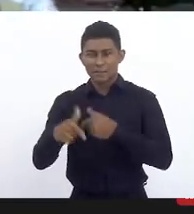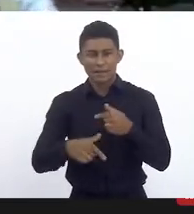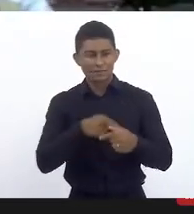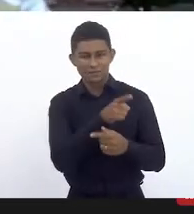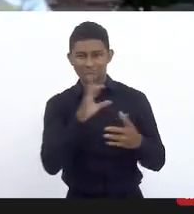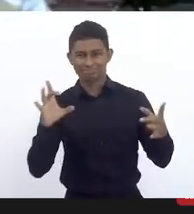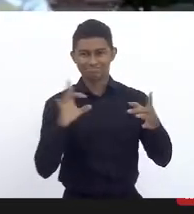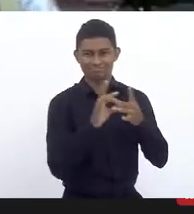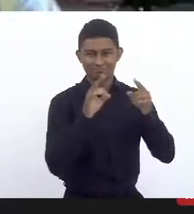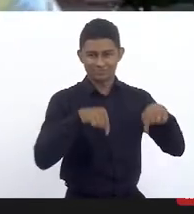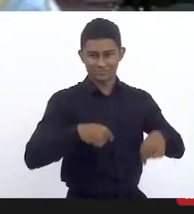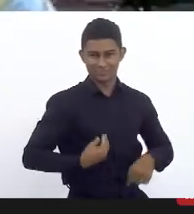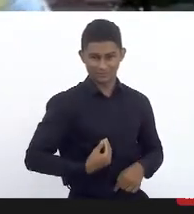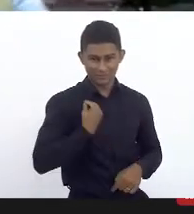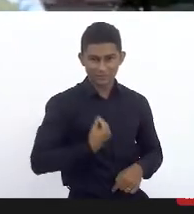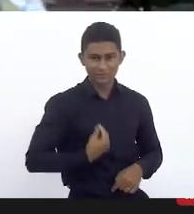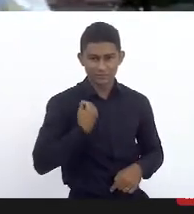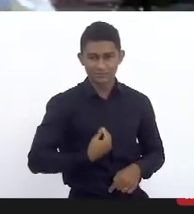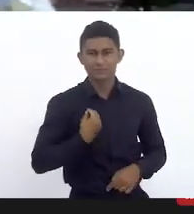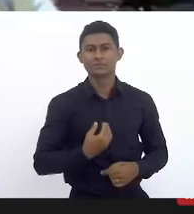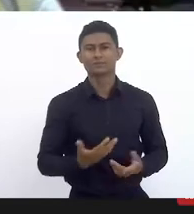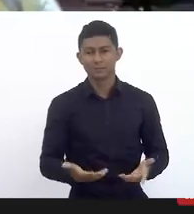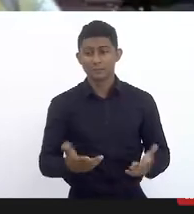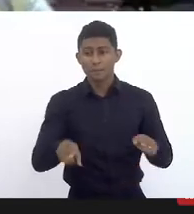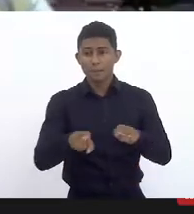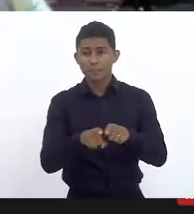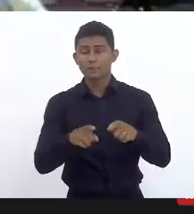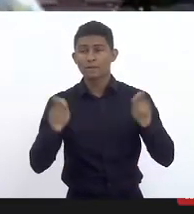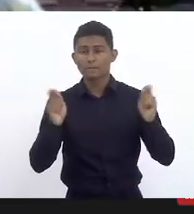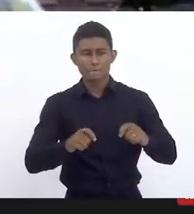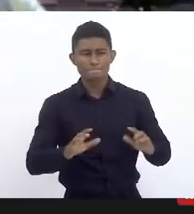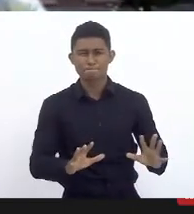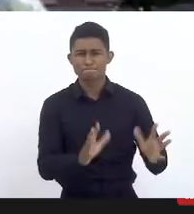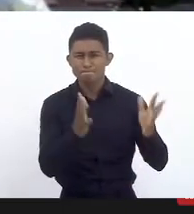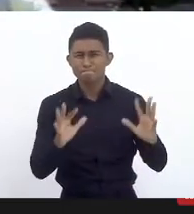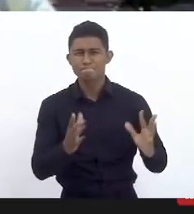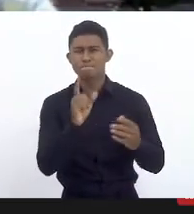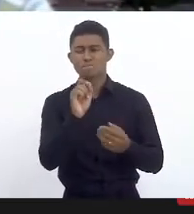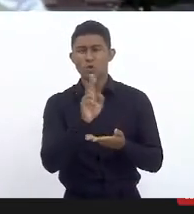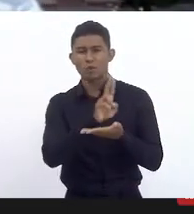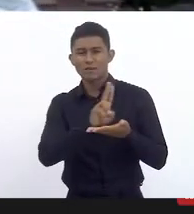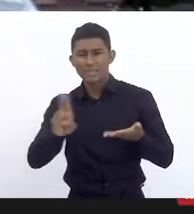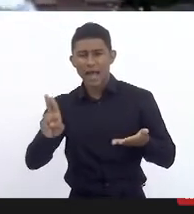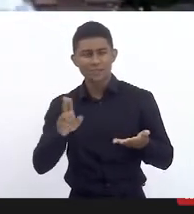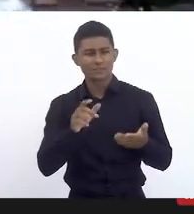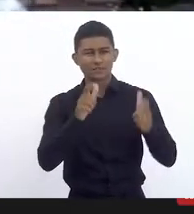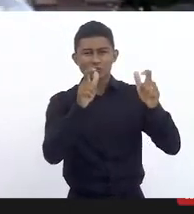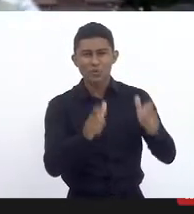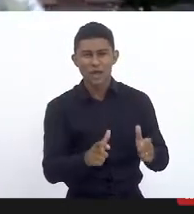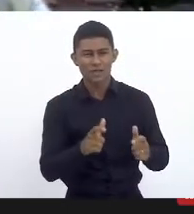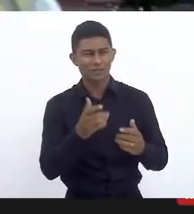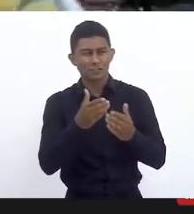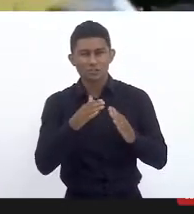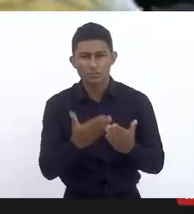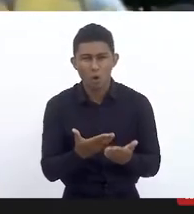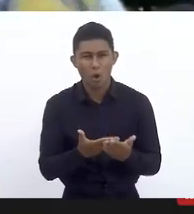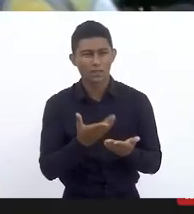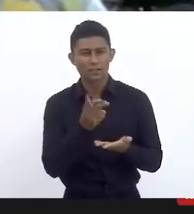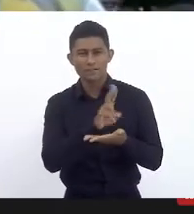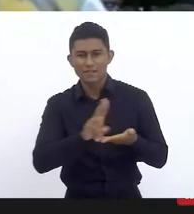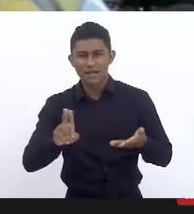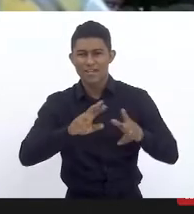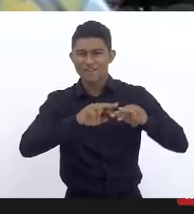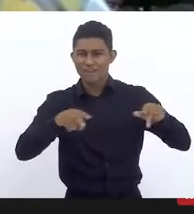presentes aqui, e unir também, fomentar a universidade, os centros de conhecimento que temos tanto aqui no estado do Rio de